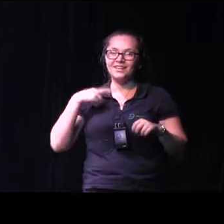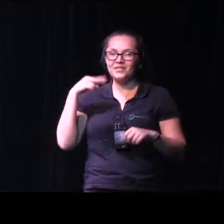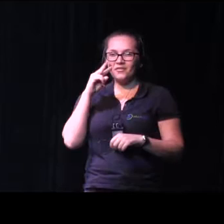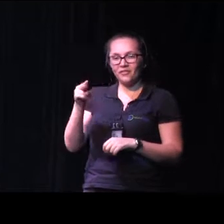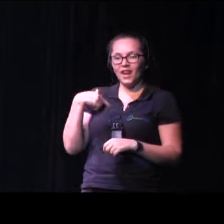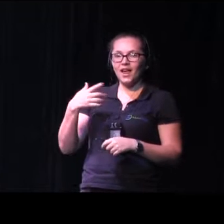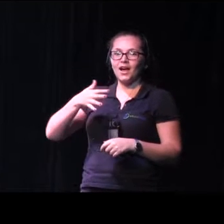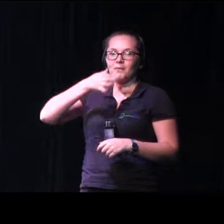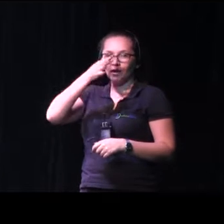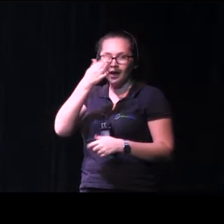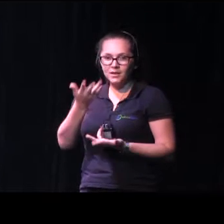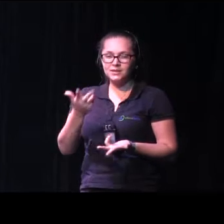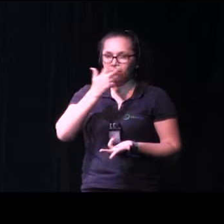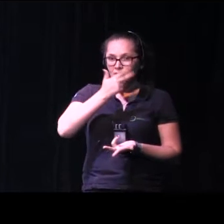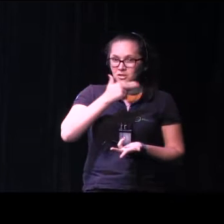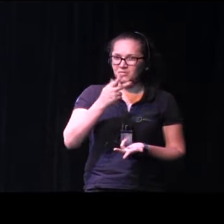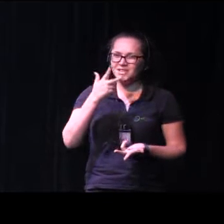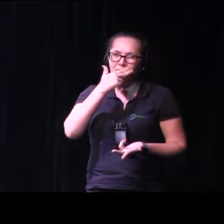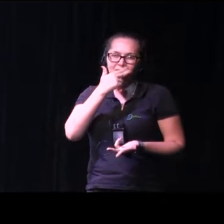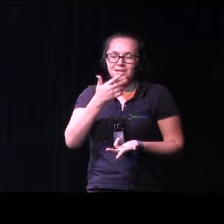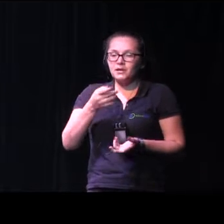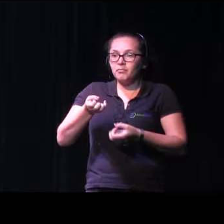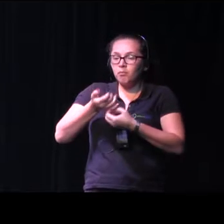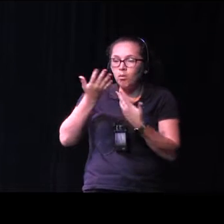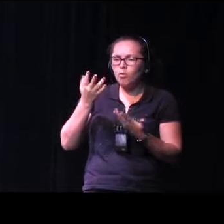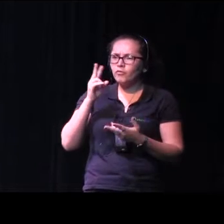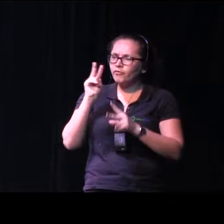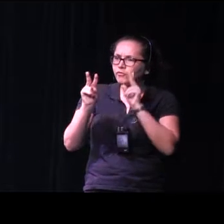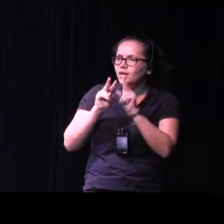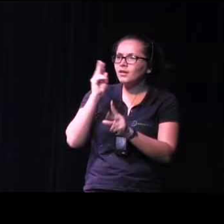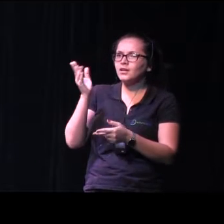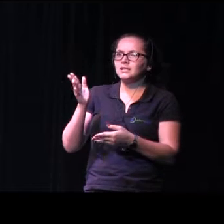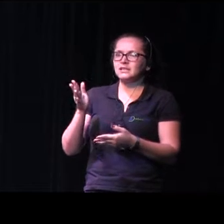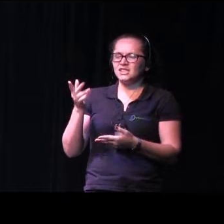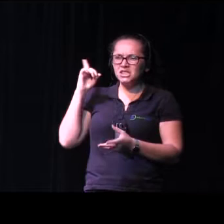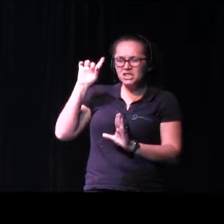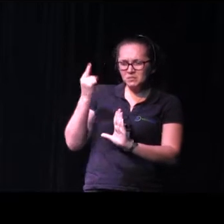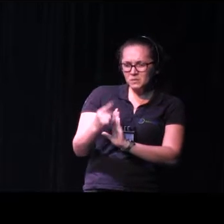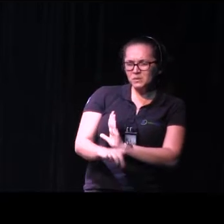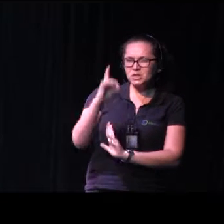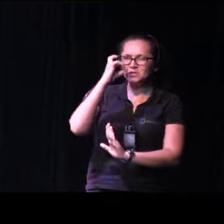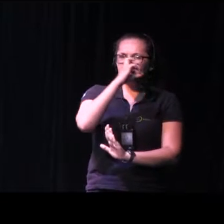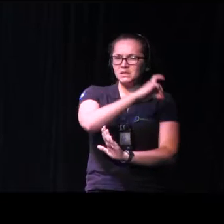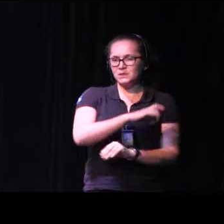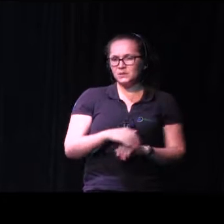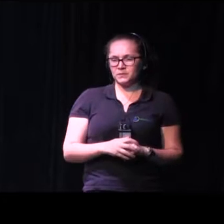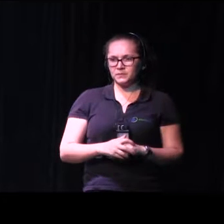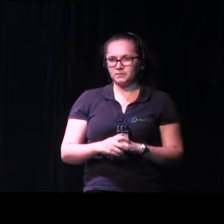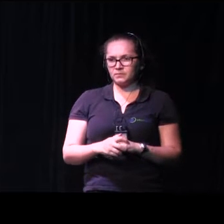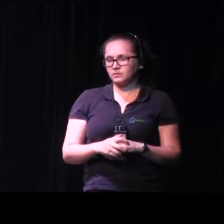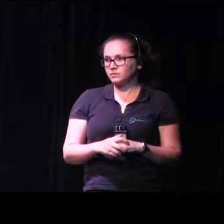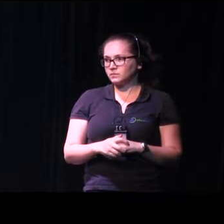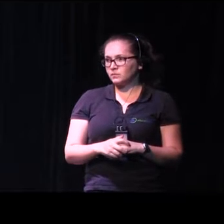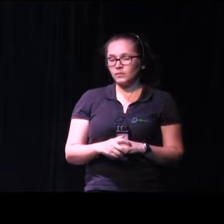da cidade também. Nessa planta aparentemente ingênua, começa a haver seções